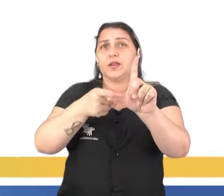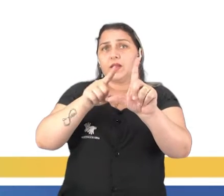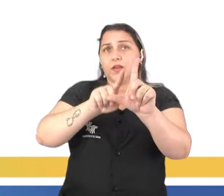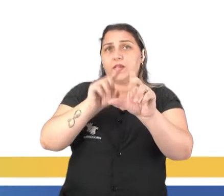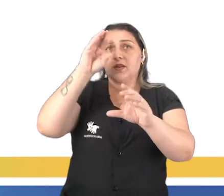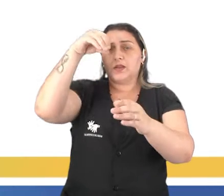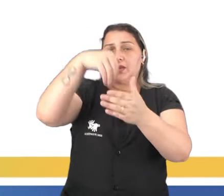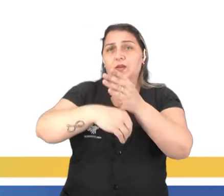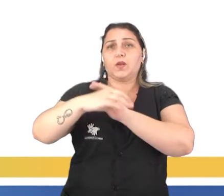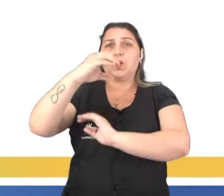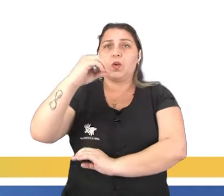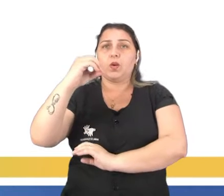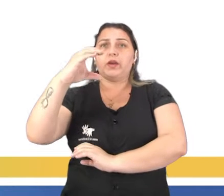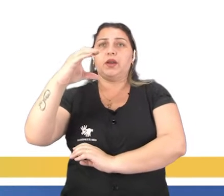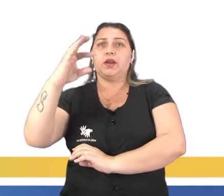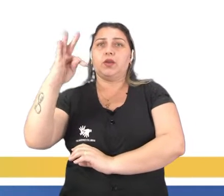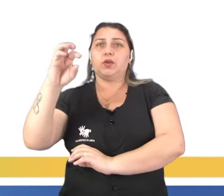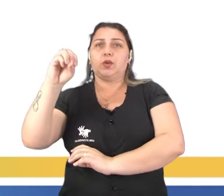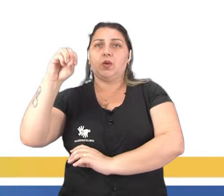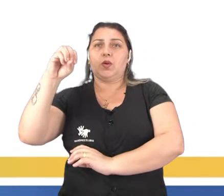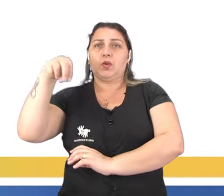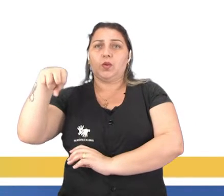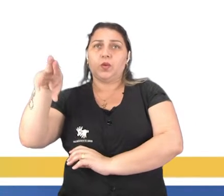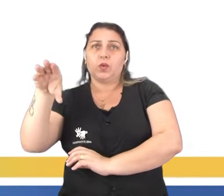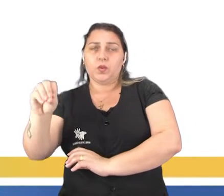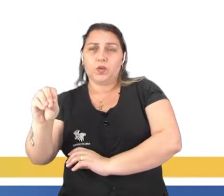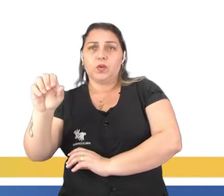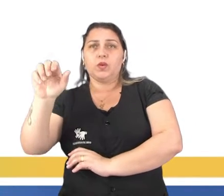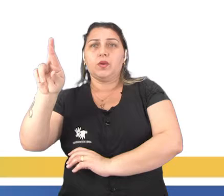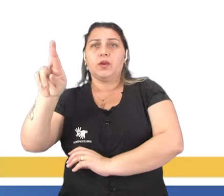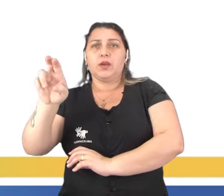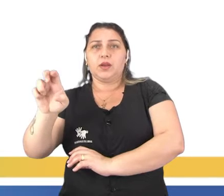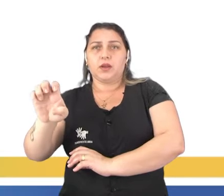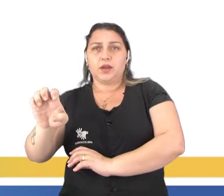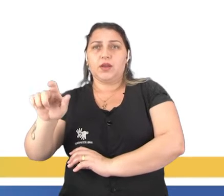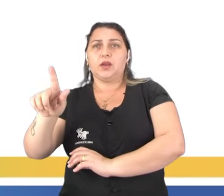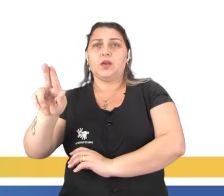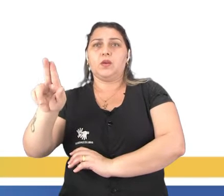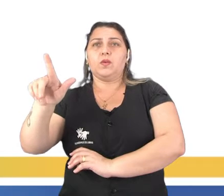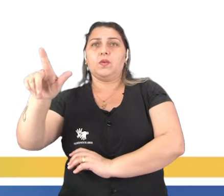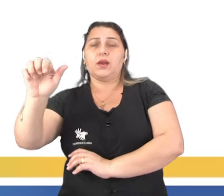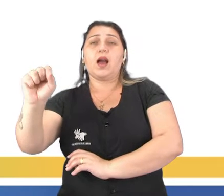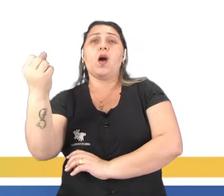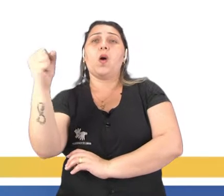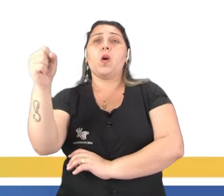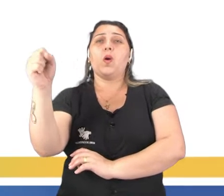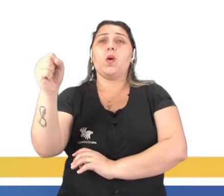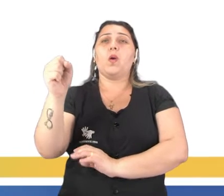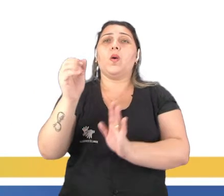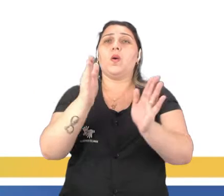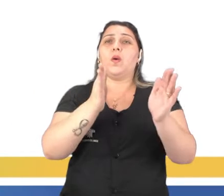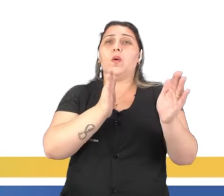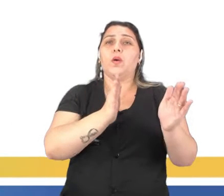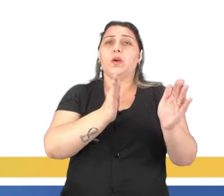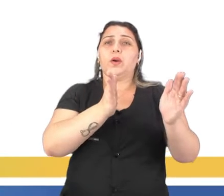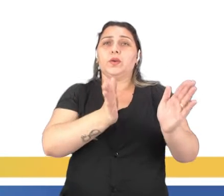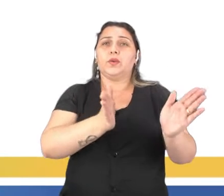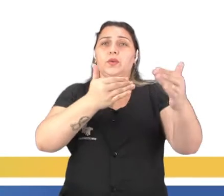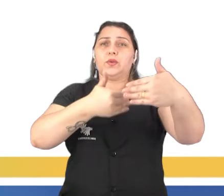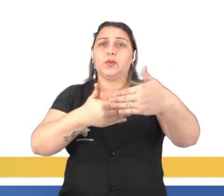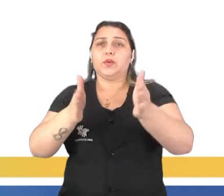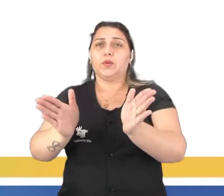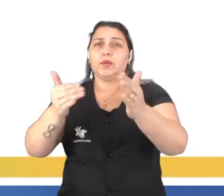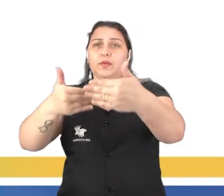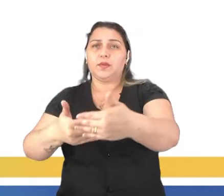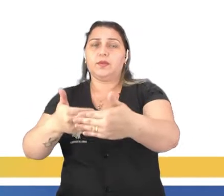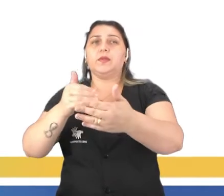um octógono regular, por exemplo, né? Um octógono, lembrando que é um polígono que possui 8 lados. Então, para a gente responder essa